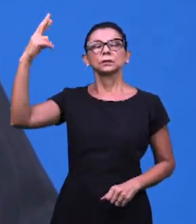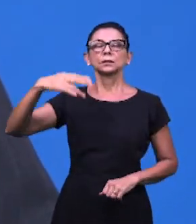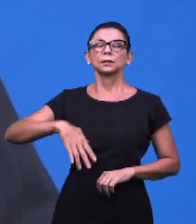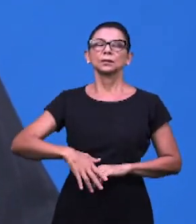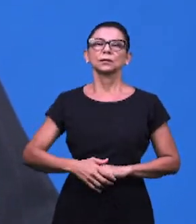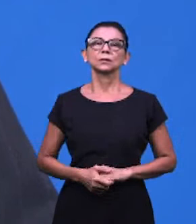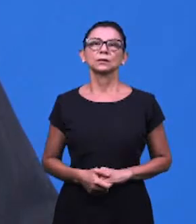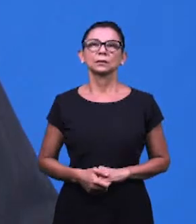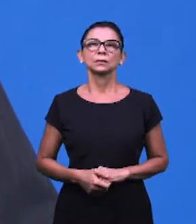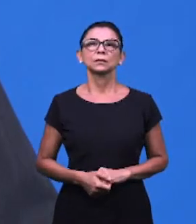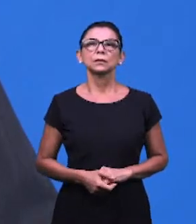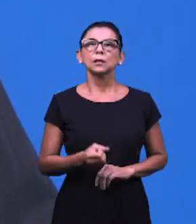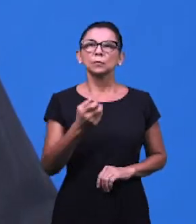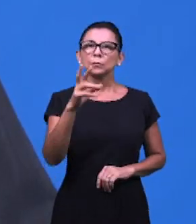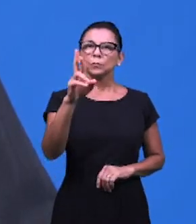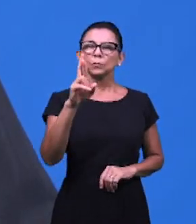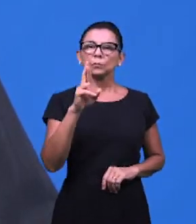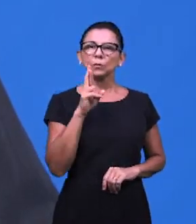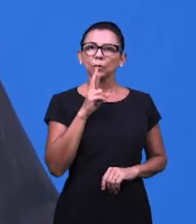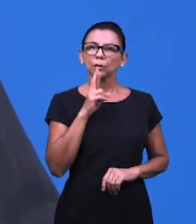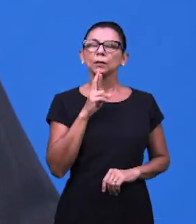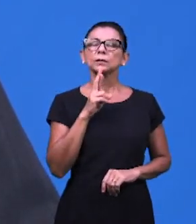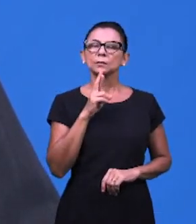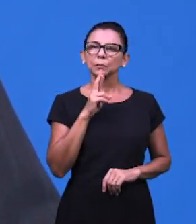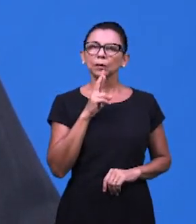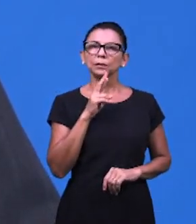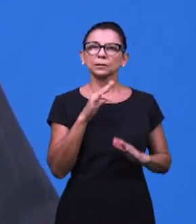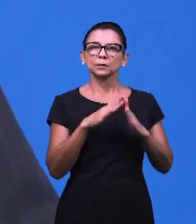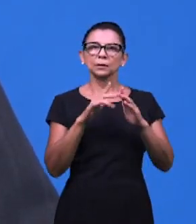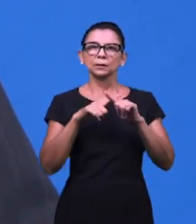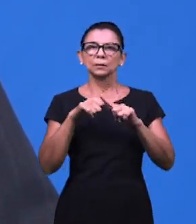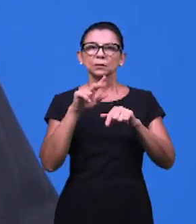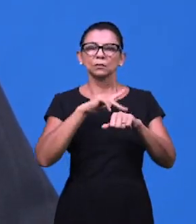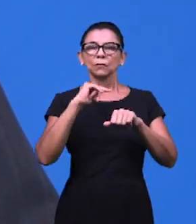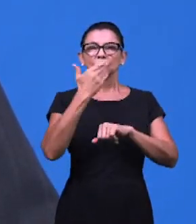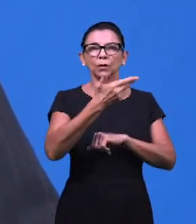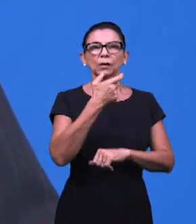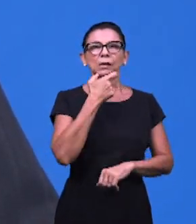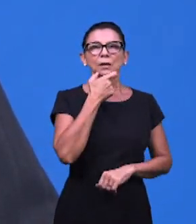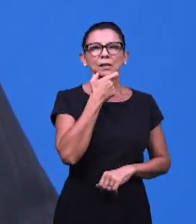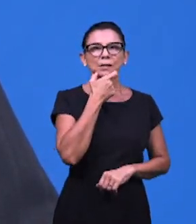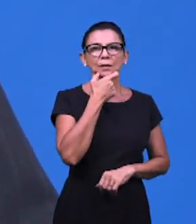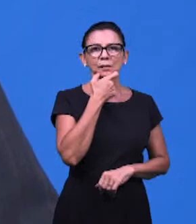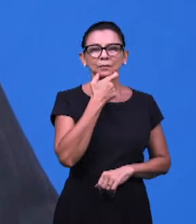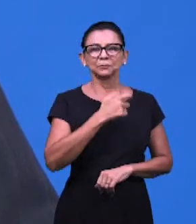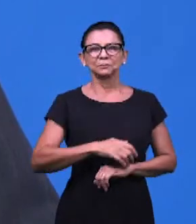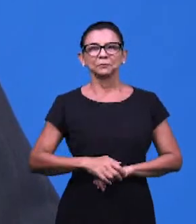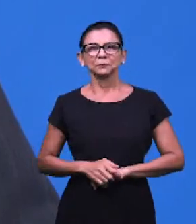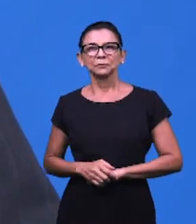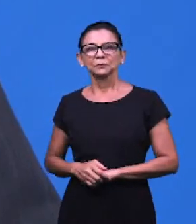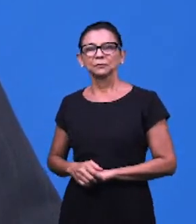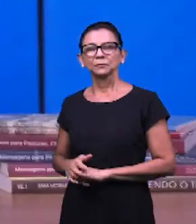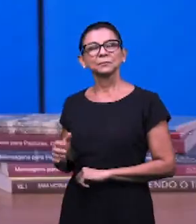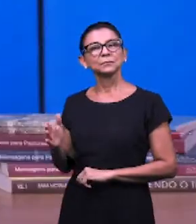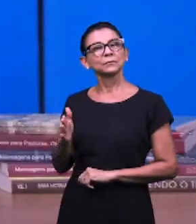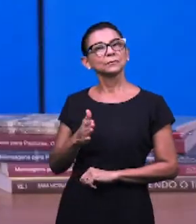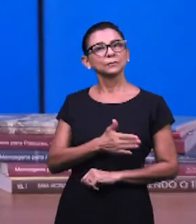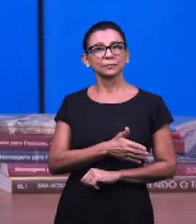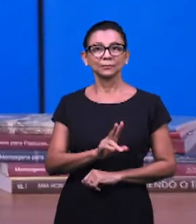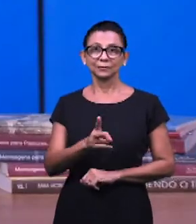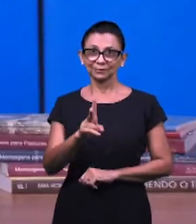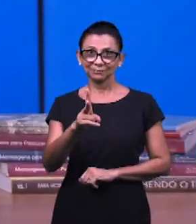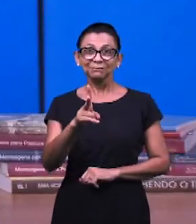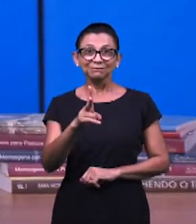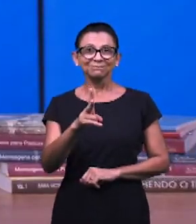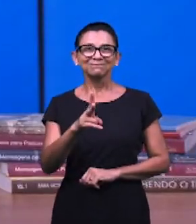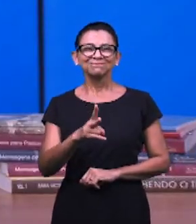Luciana, na nossa igreja lá em Cambridge, na Inglaterra. Glória a Jesus, muito obrigado, irmã. Glória a Deus. Então,